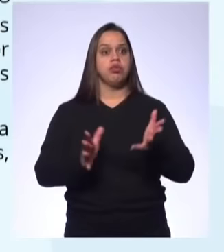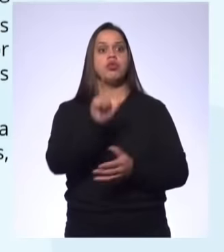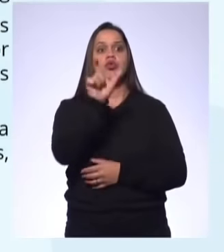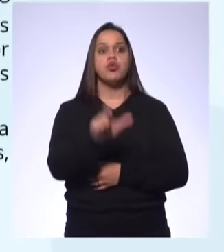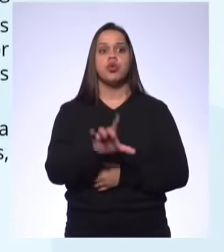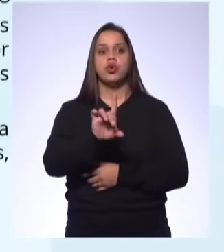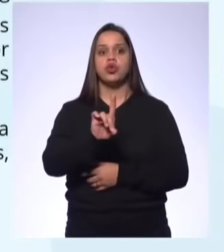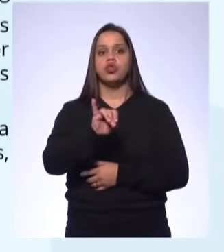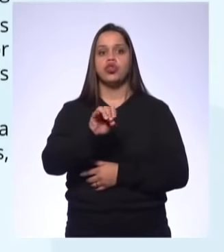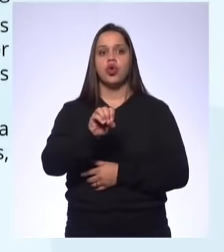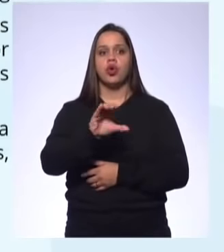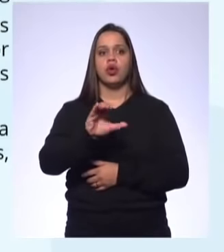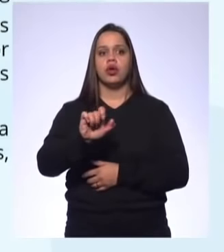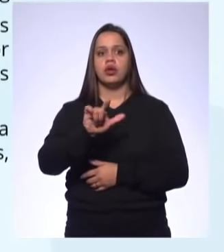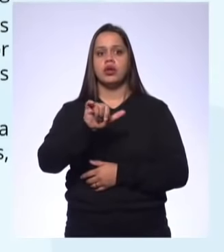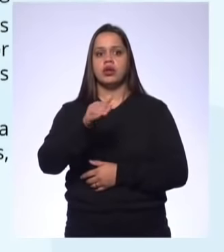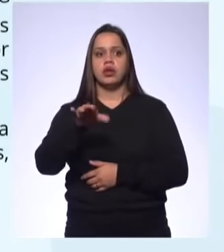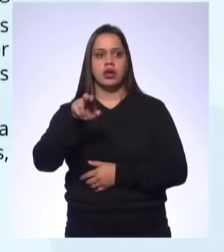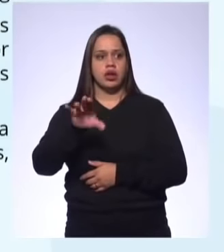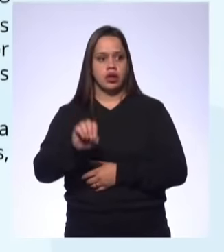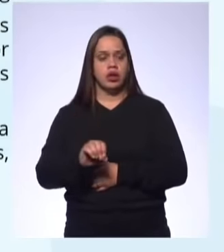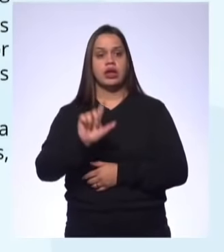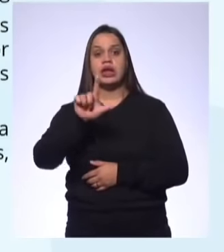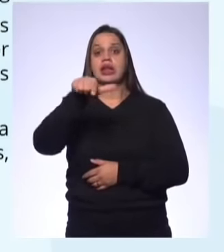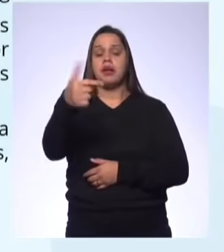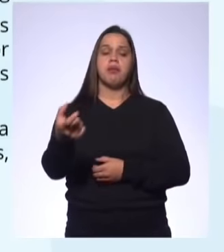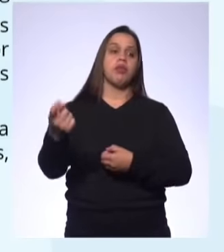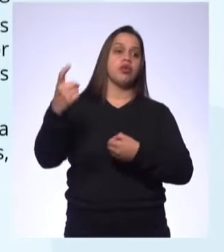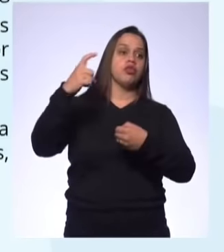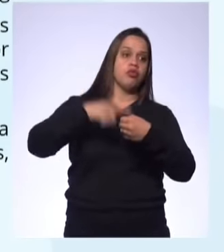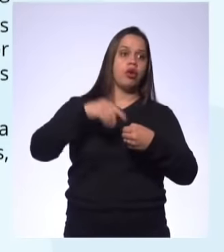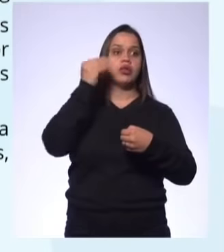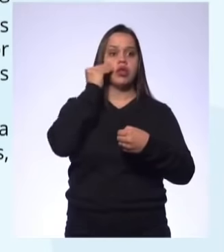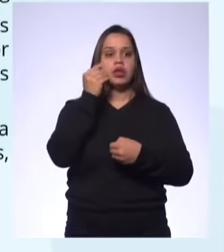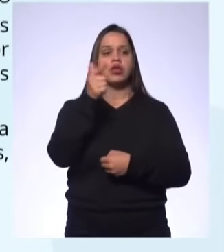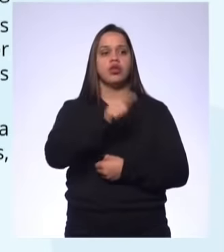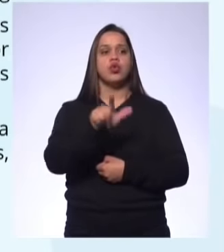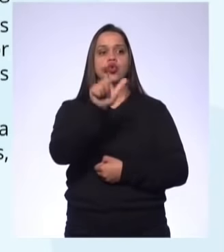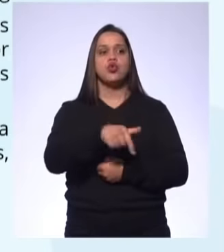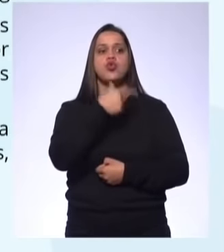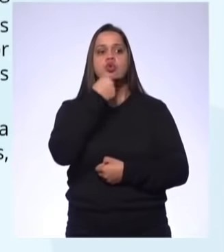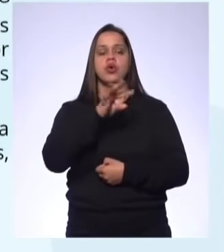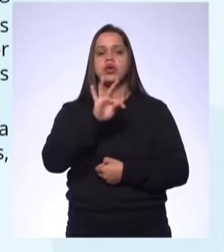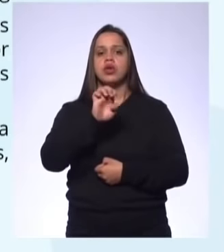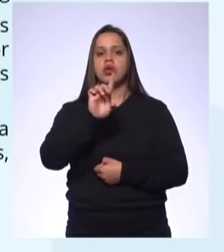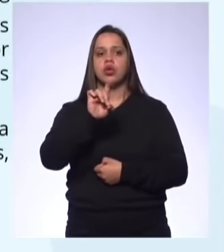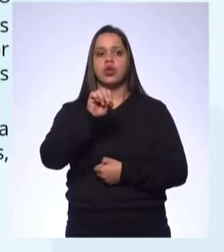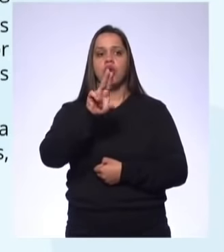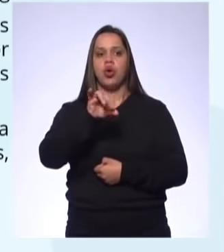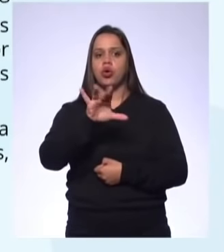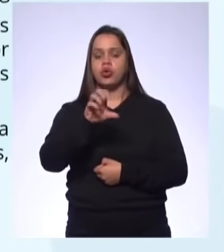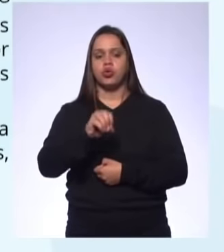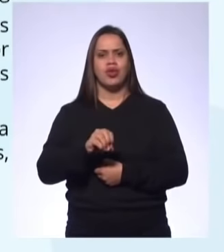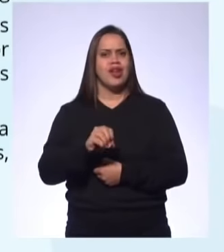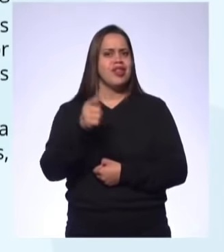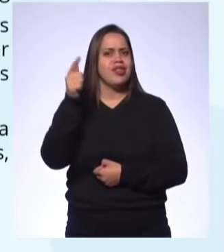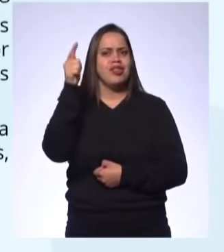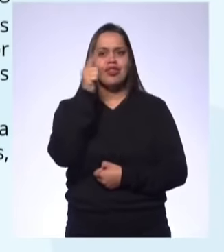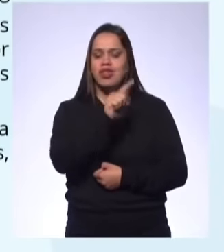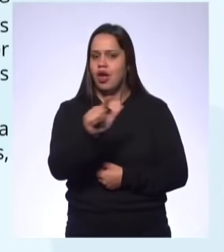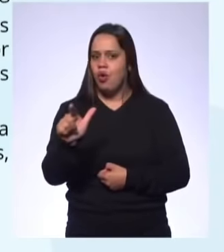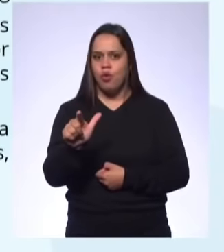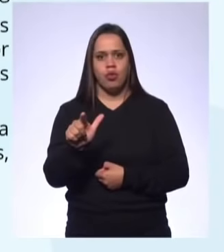Diocleciano e depois retomada por Teodósio, não foi possível segurar a desfragmentação